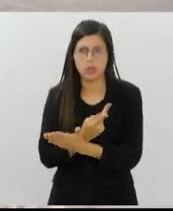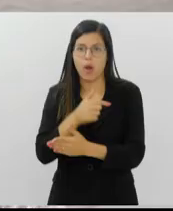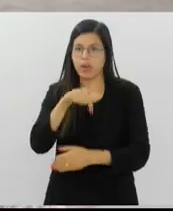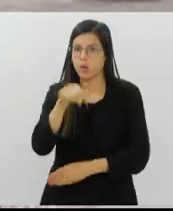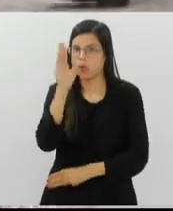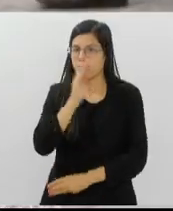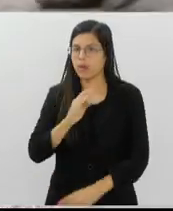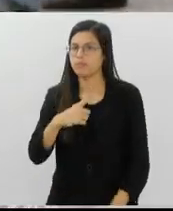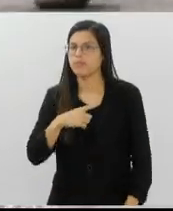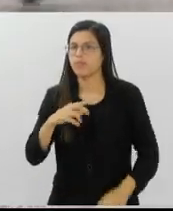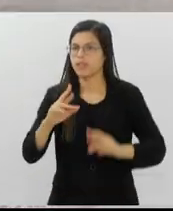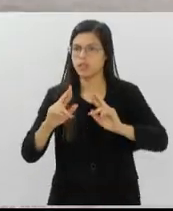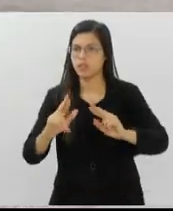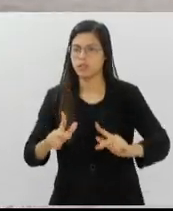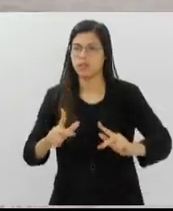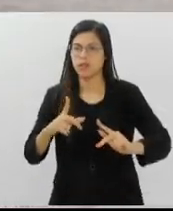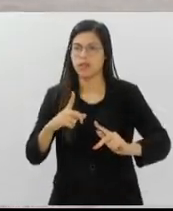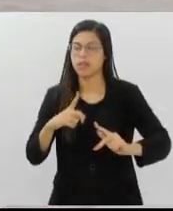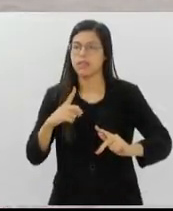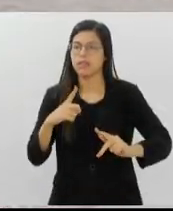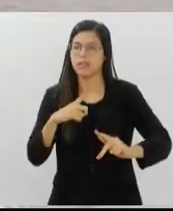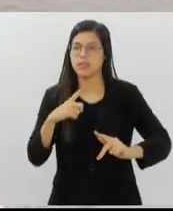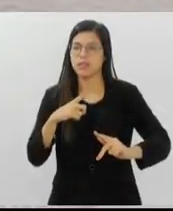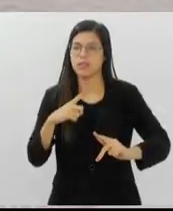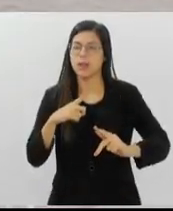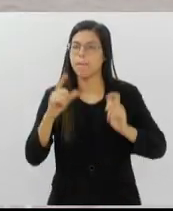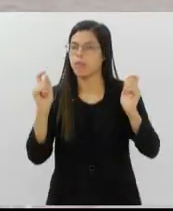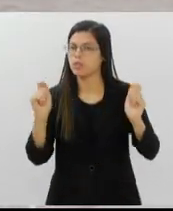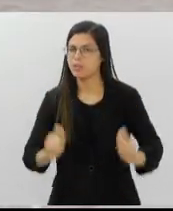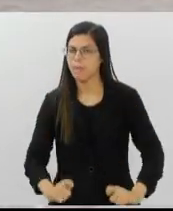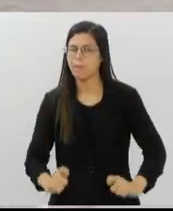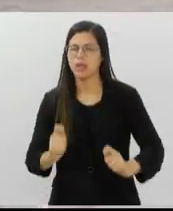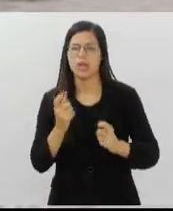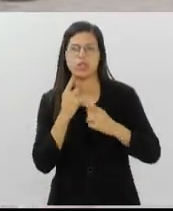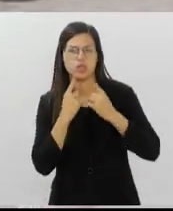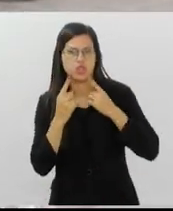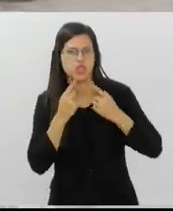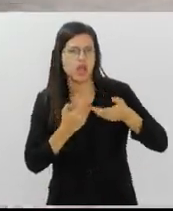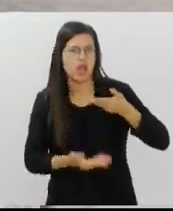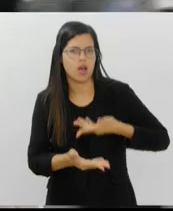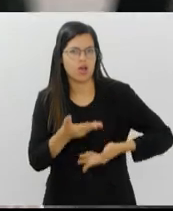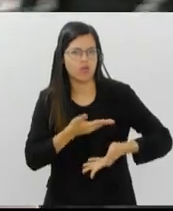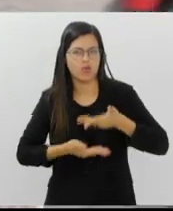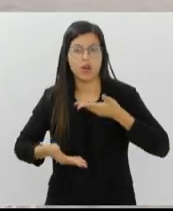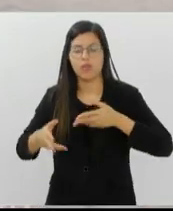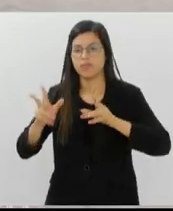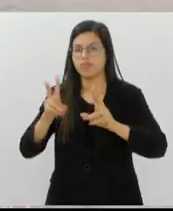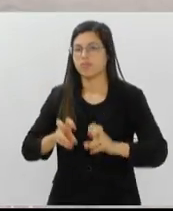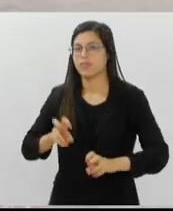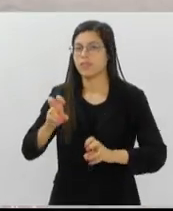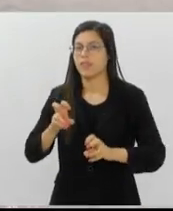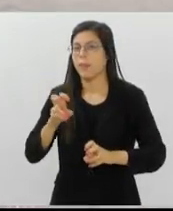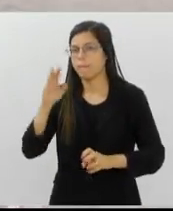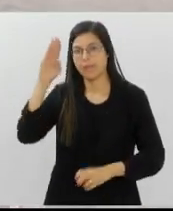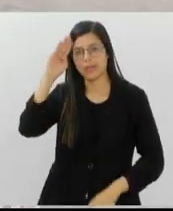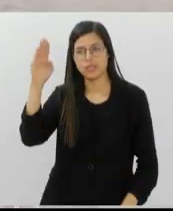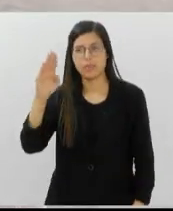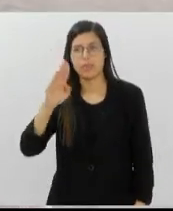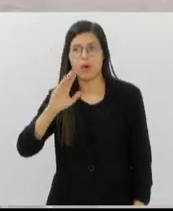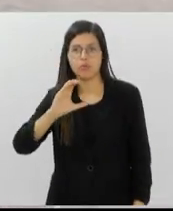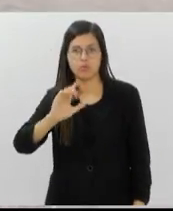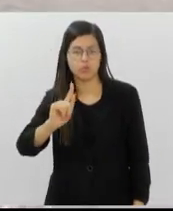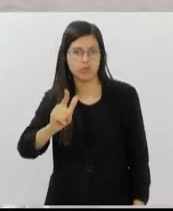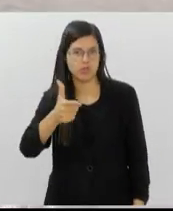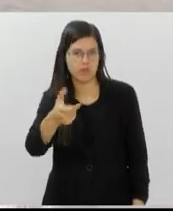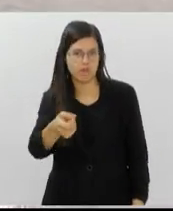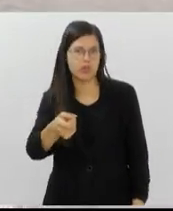teve esse diferencial de ter tido mais espaço e mais possibilidade de dialogar sobre o tema central do G20, que